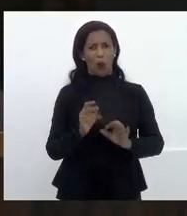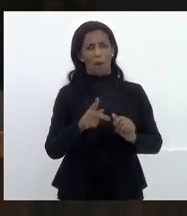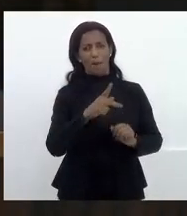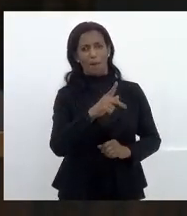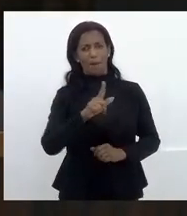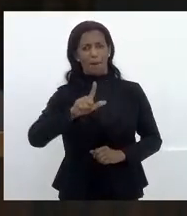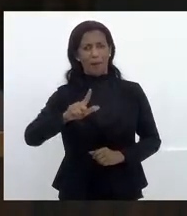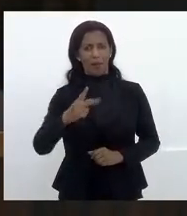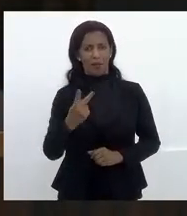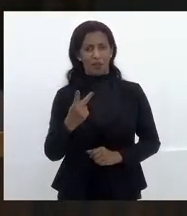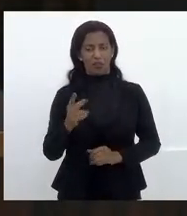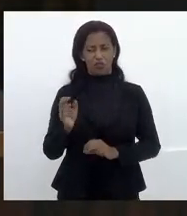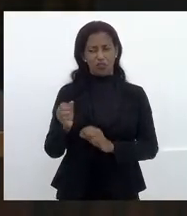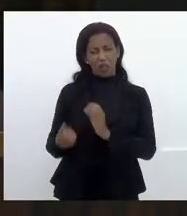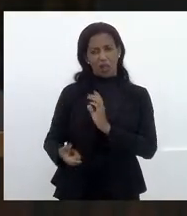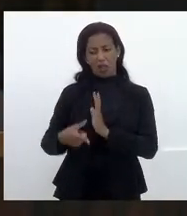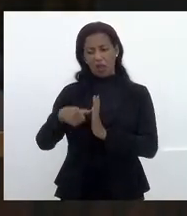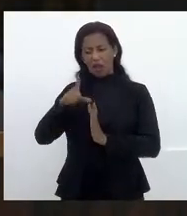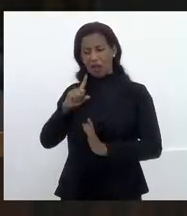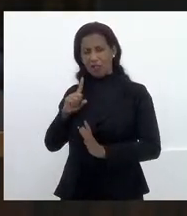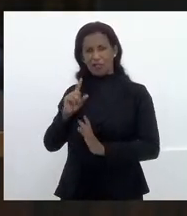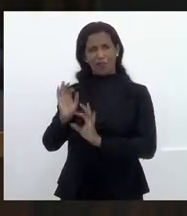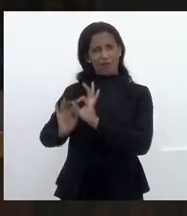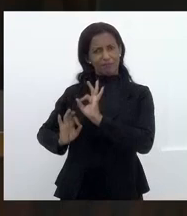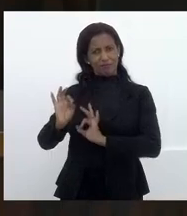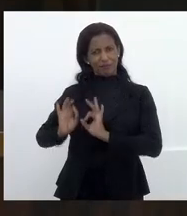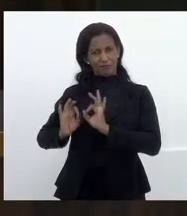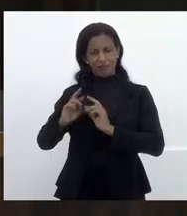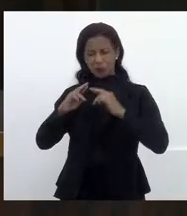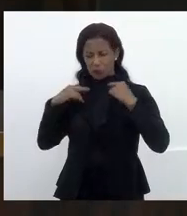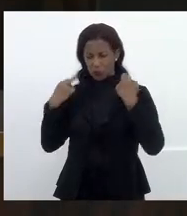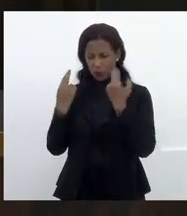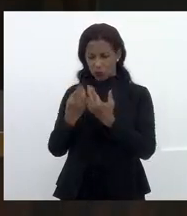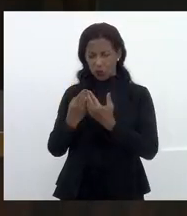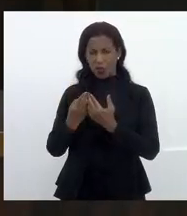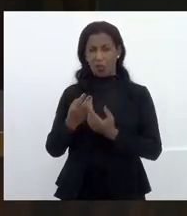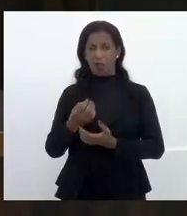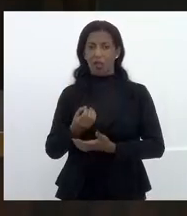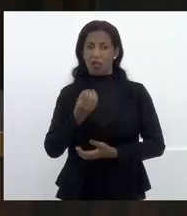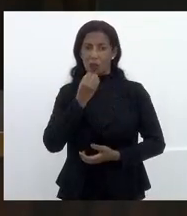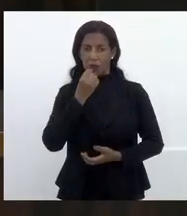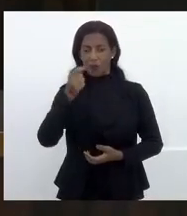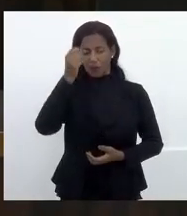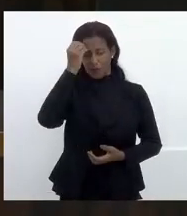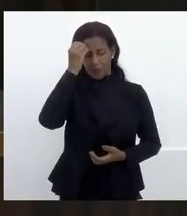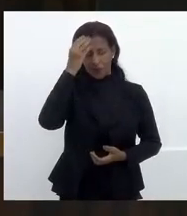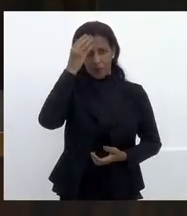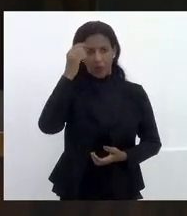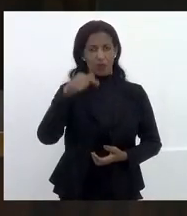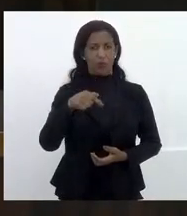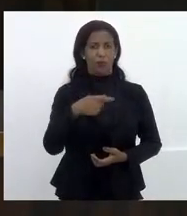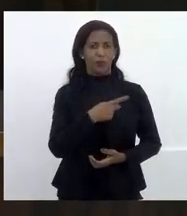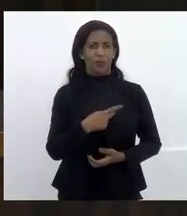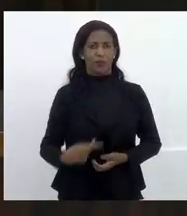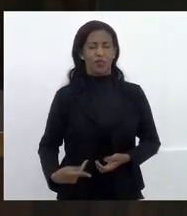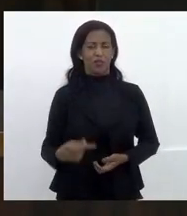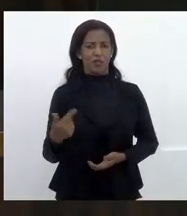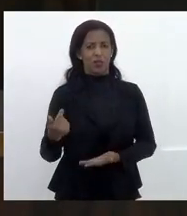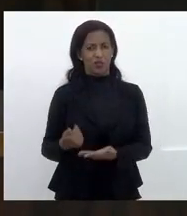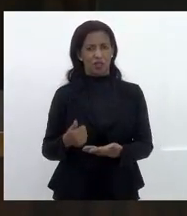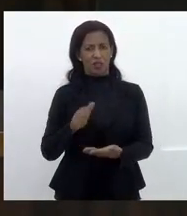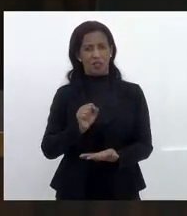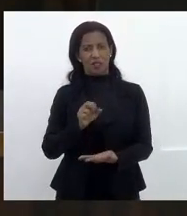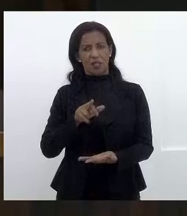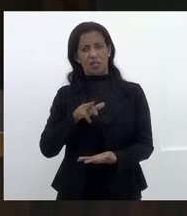é fruto das discussões que já fizemos anteriormente e do bom senso do secretário do presidente Sérgio Aureliano